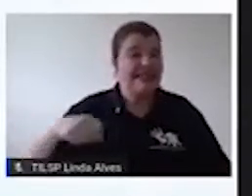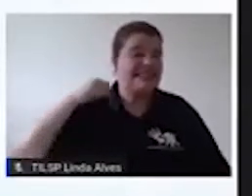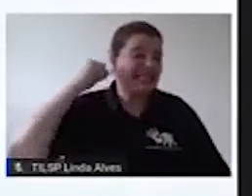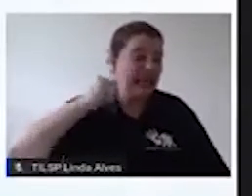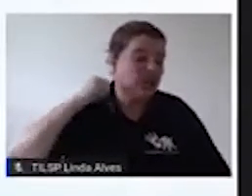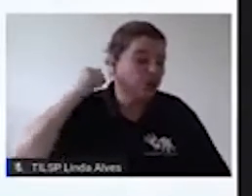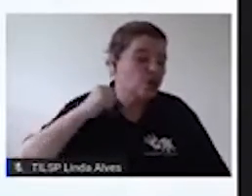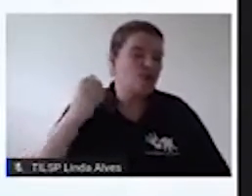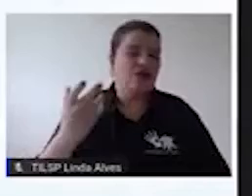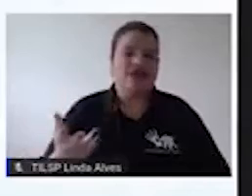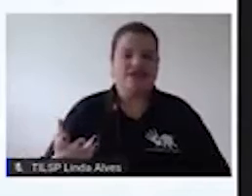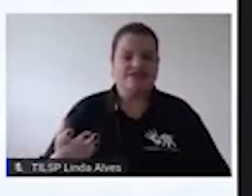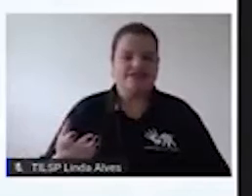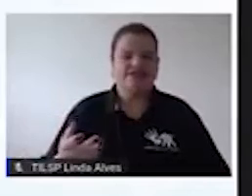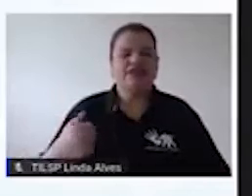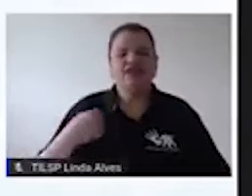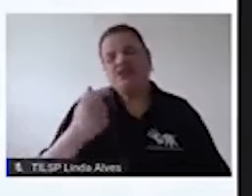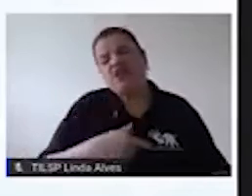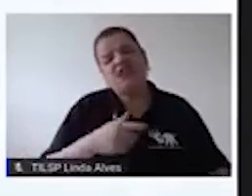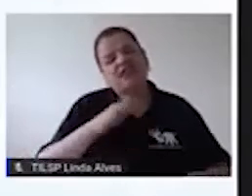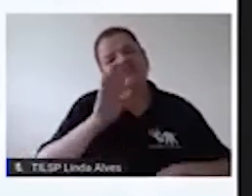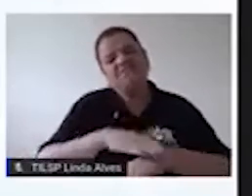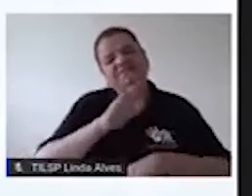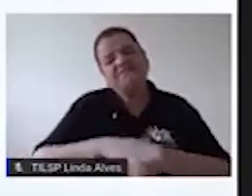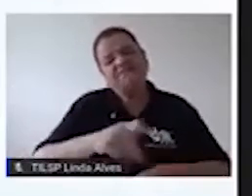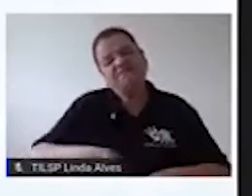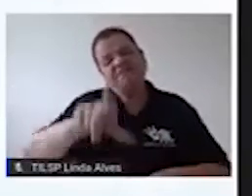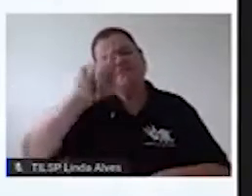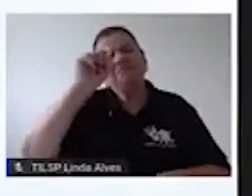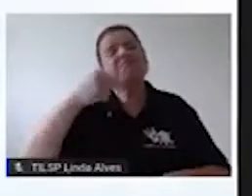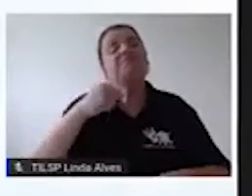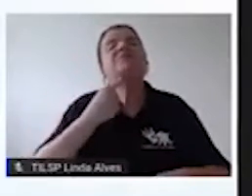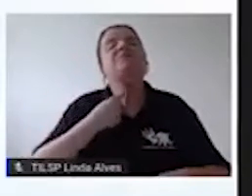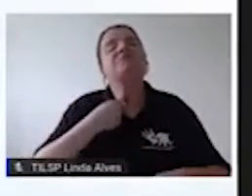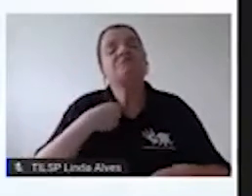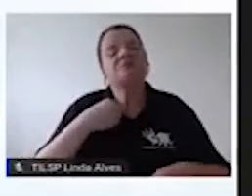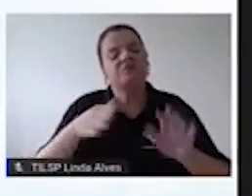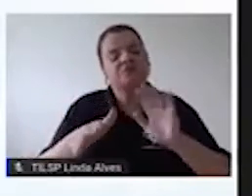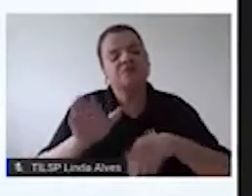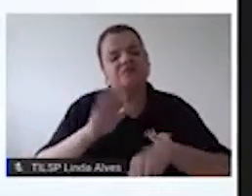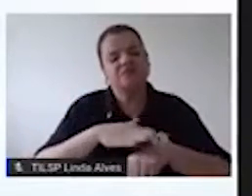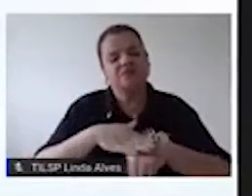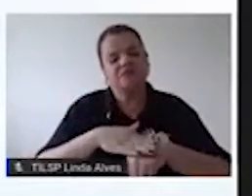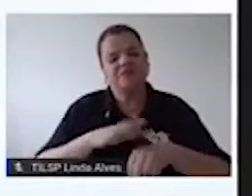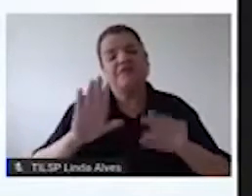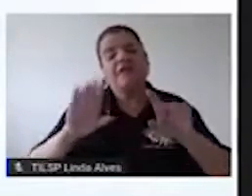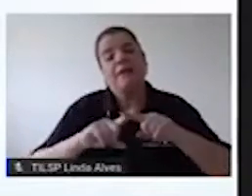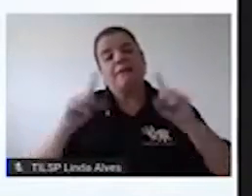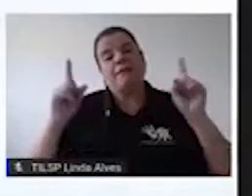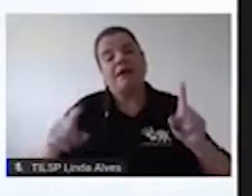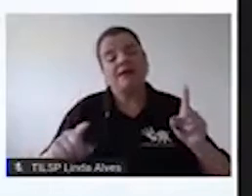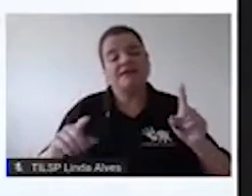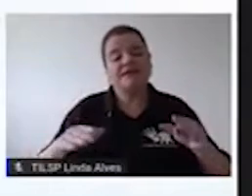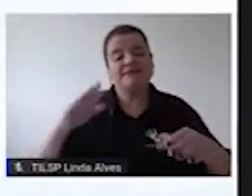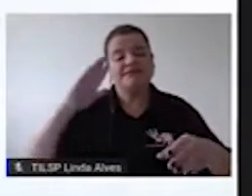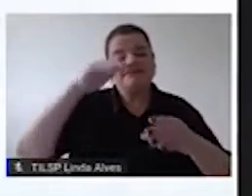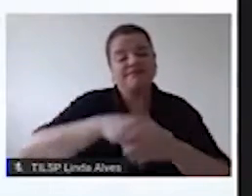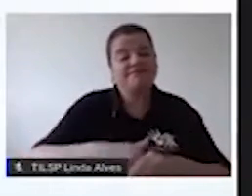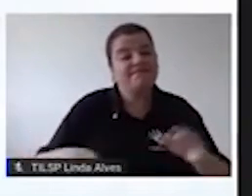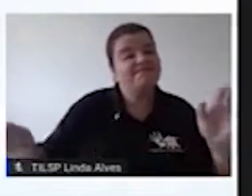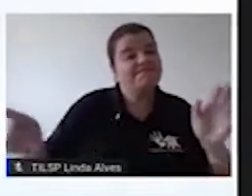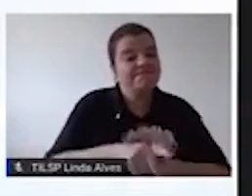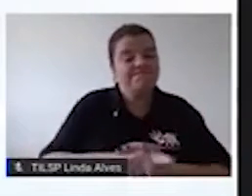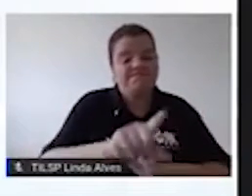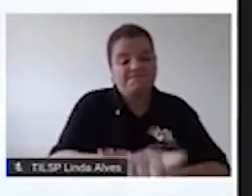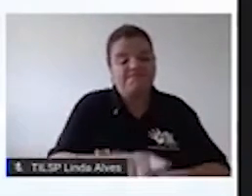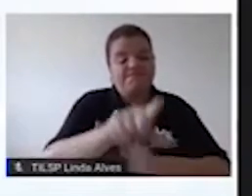senador, senadora. Então a gente pode eleger quem a gente quiser, né? Só o eleitorado feminino do país.